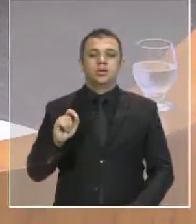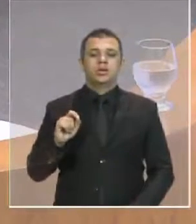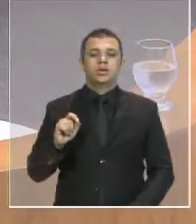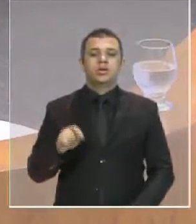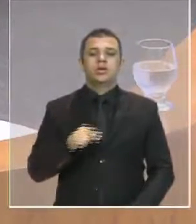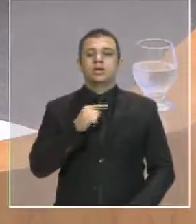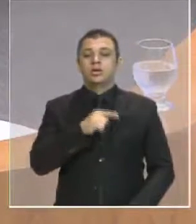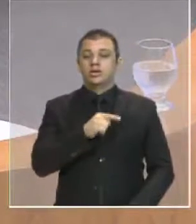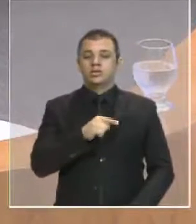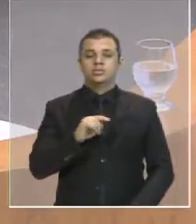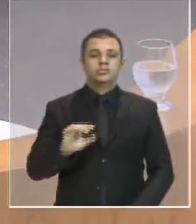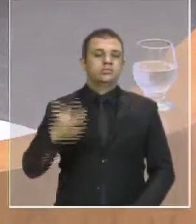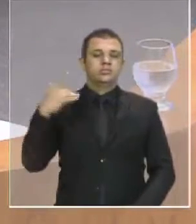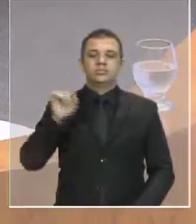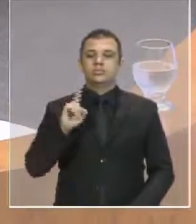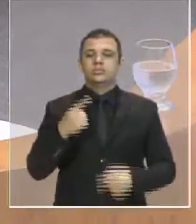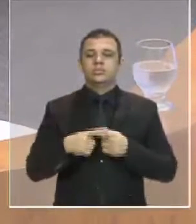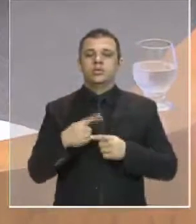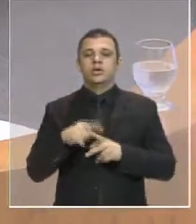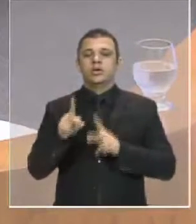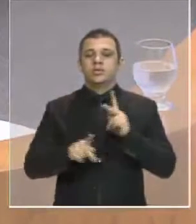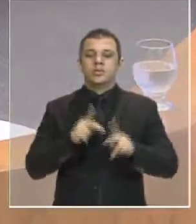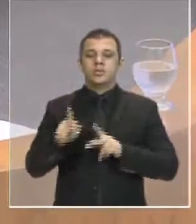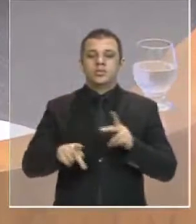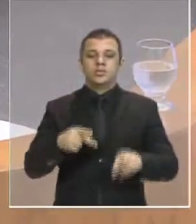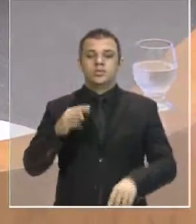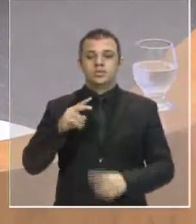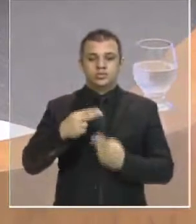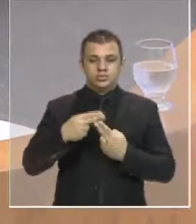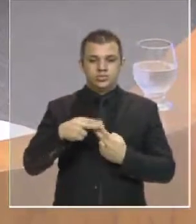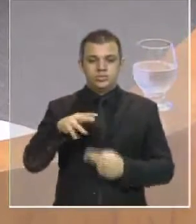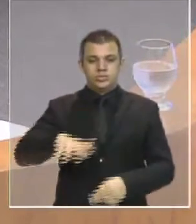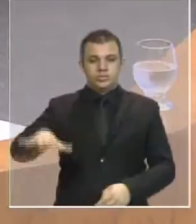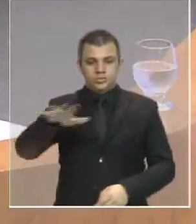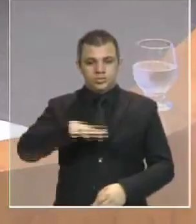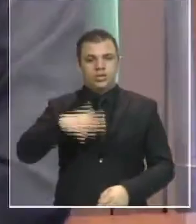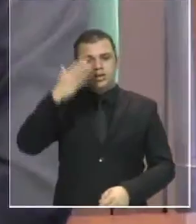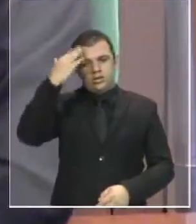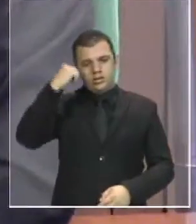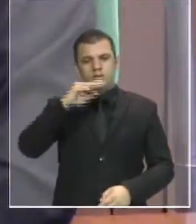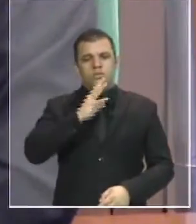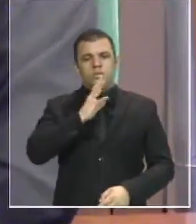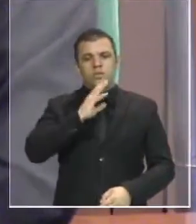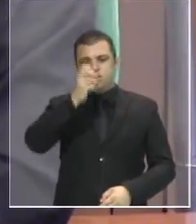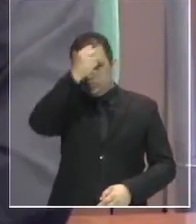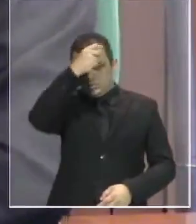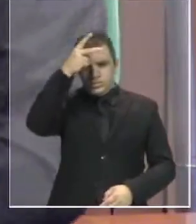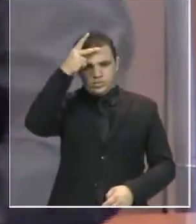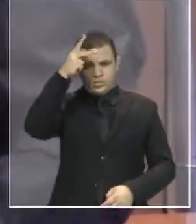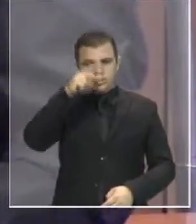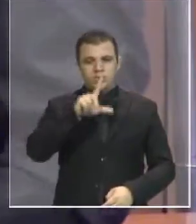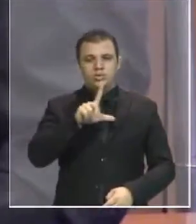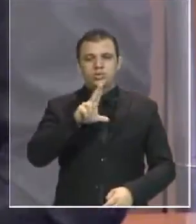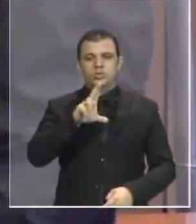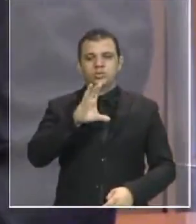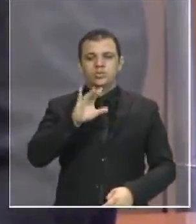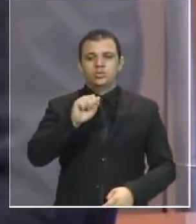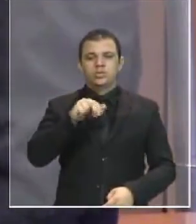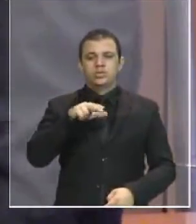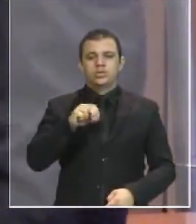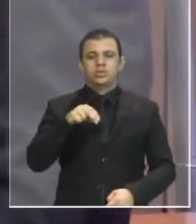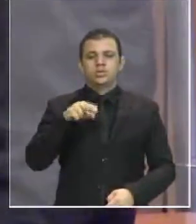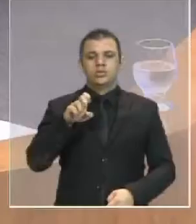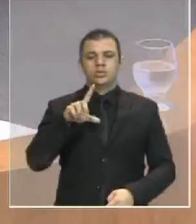possível, porque o povo de Timon conhece a índole do prefeito Luciano Leitoa. Muitos deles